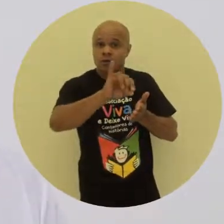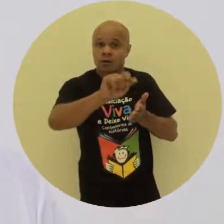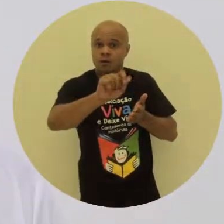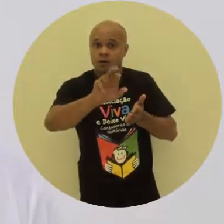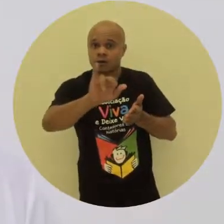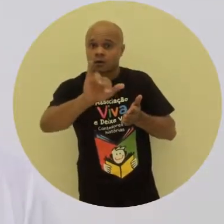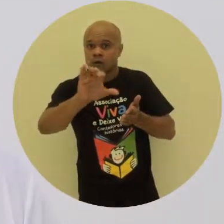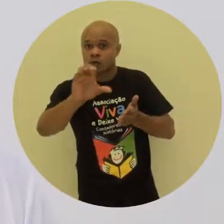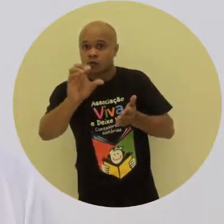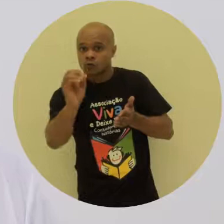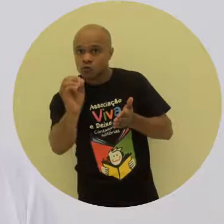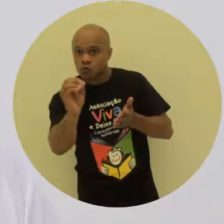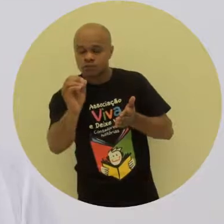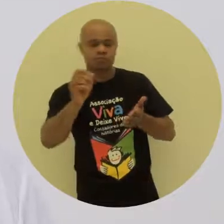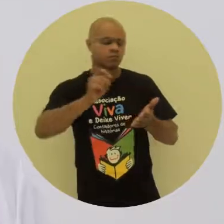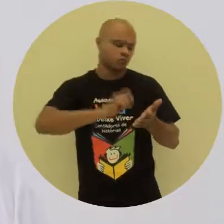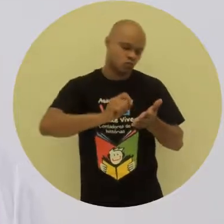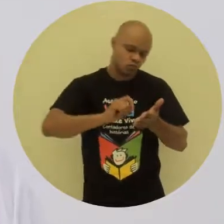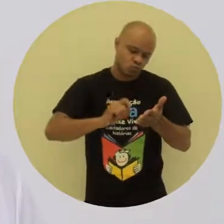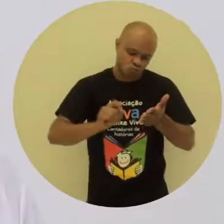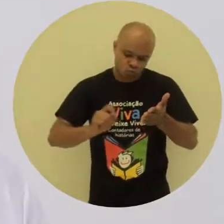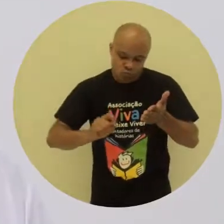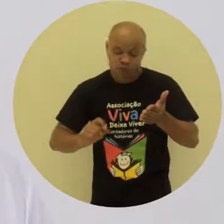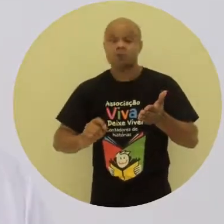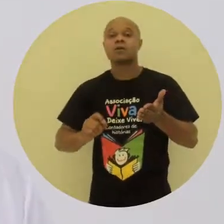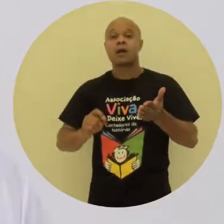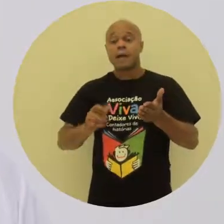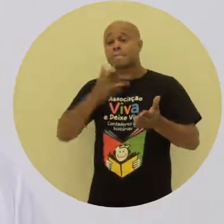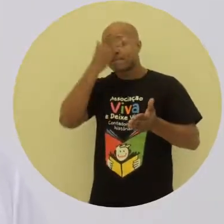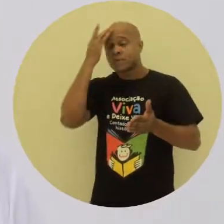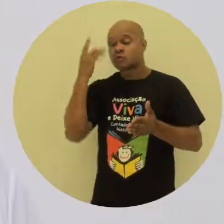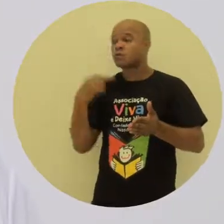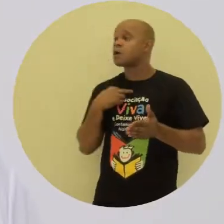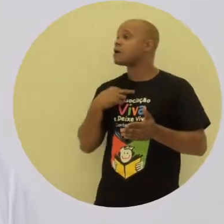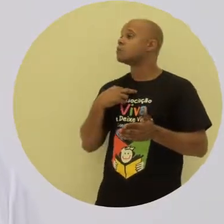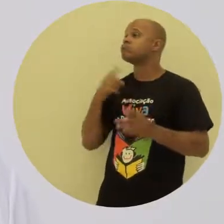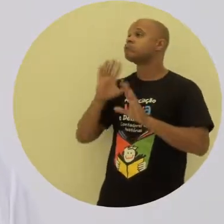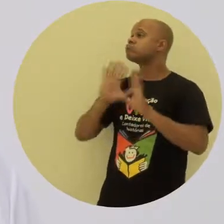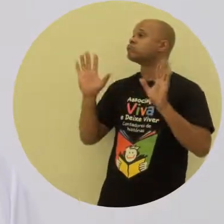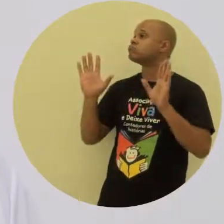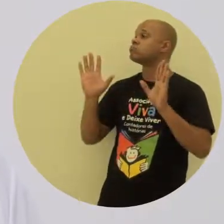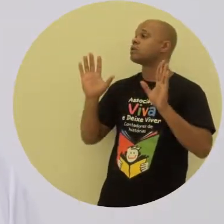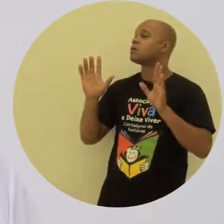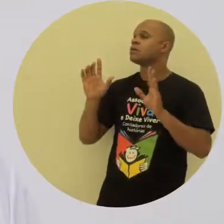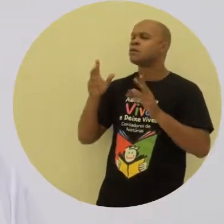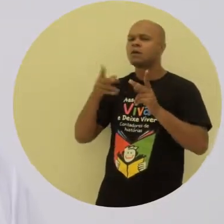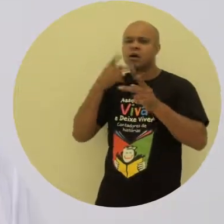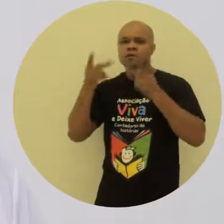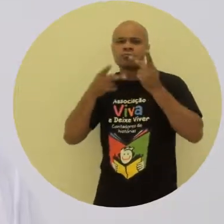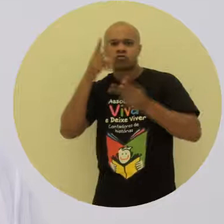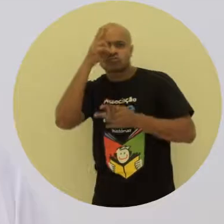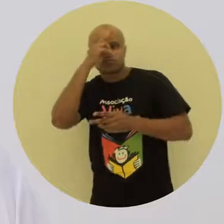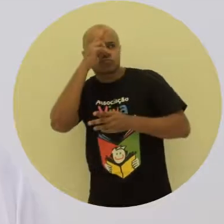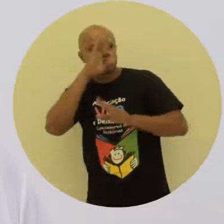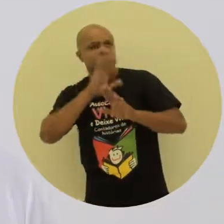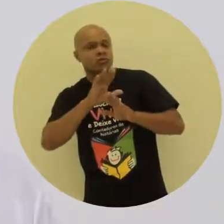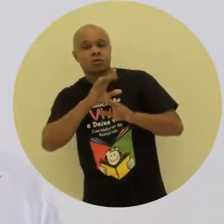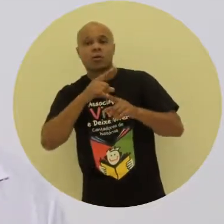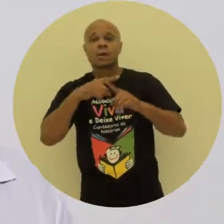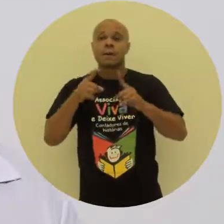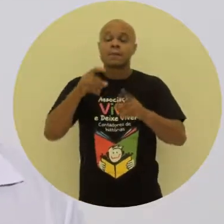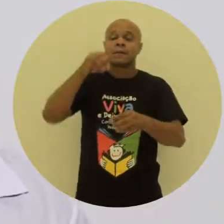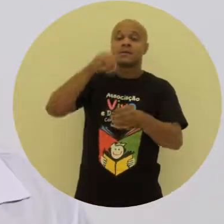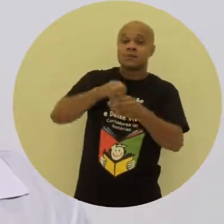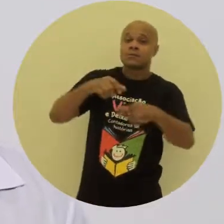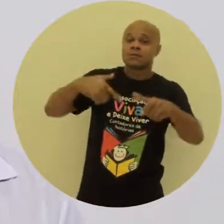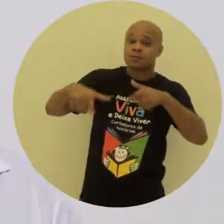sua participação. Aquele que não conta a história também tem um espaço para nos mostrar qual é a hora qualificada